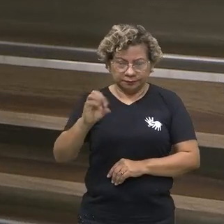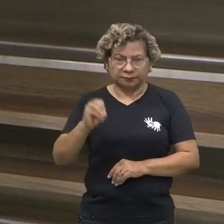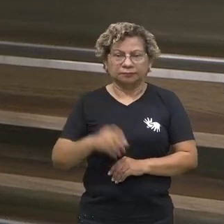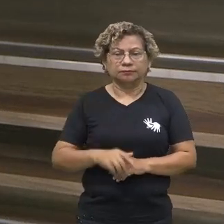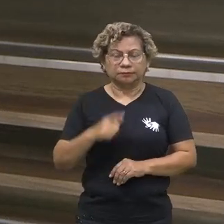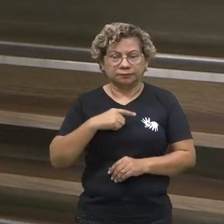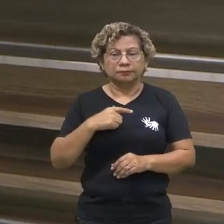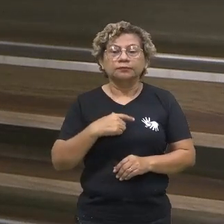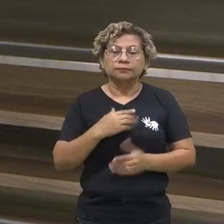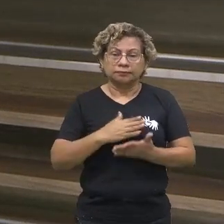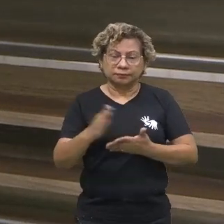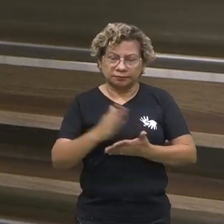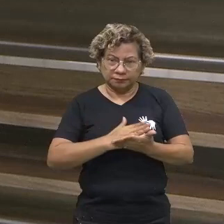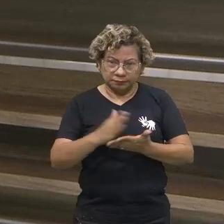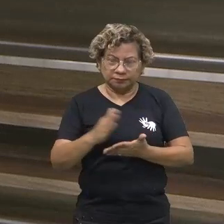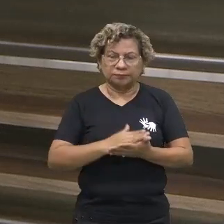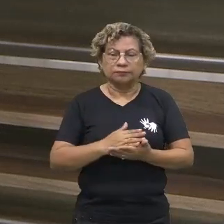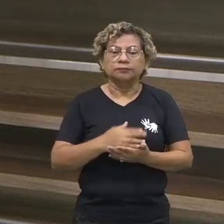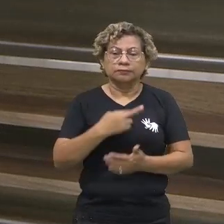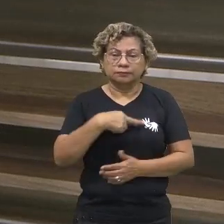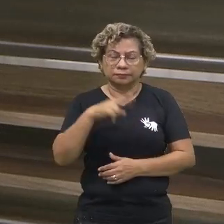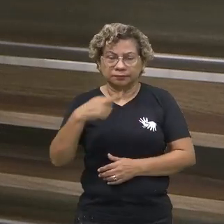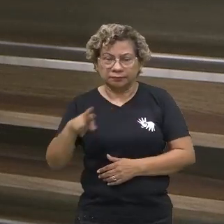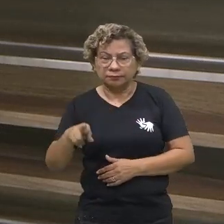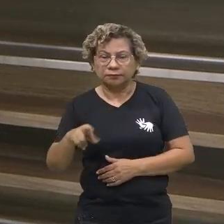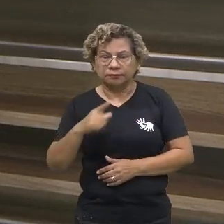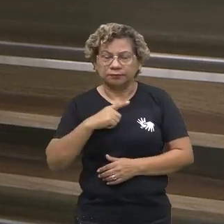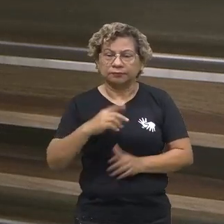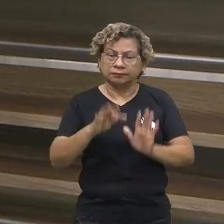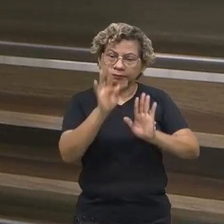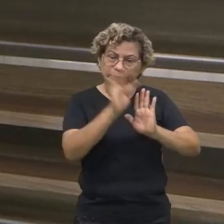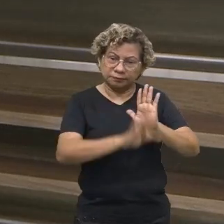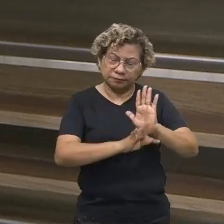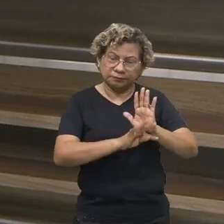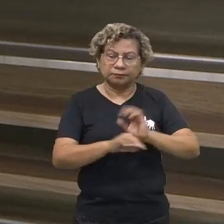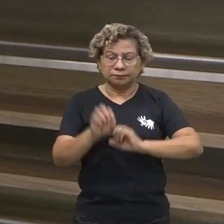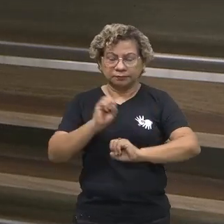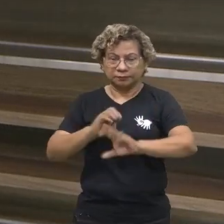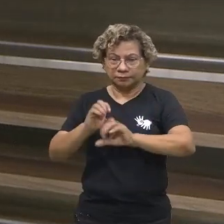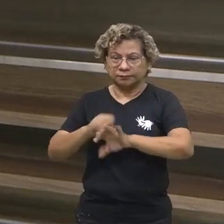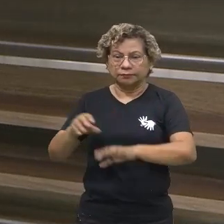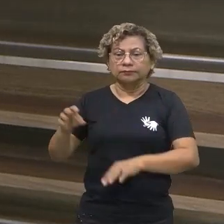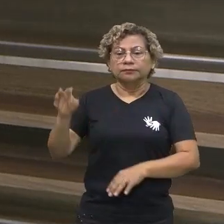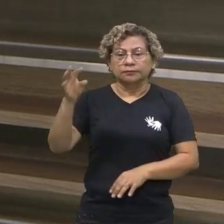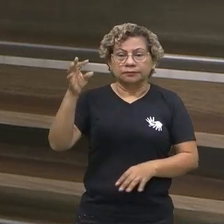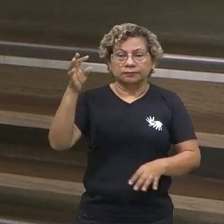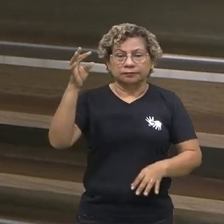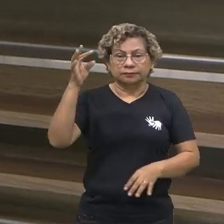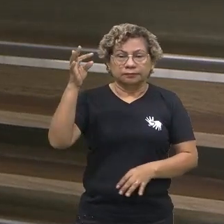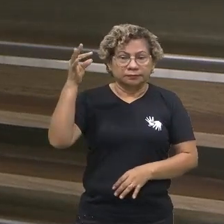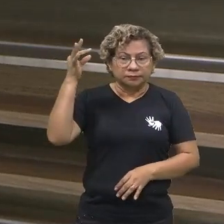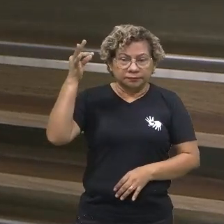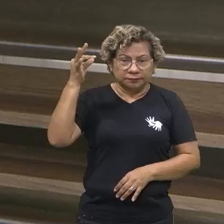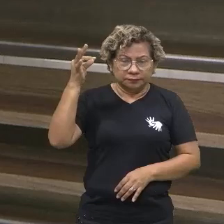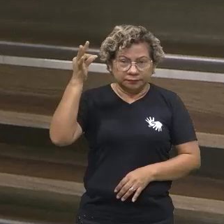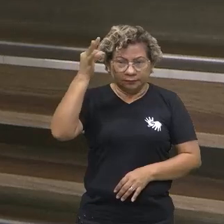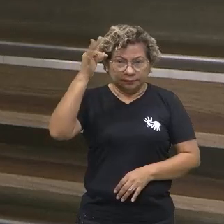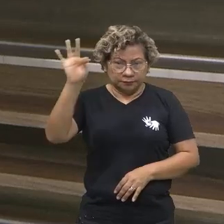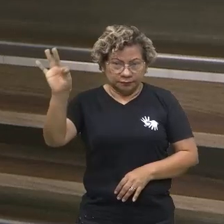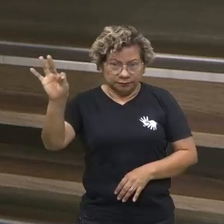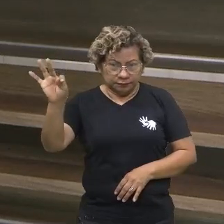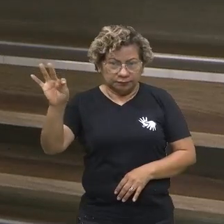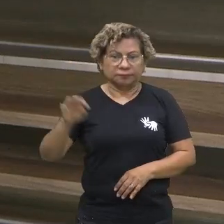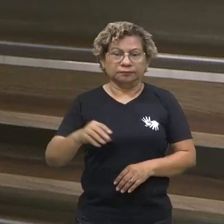textos que são sagrados e se transformam em textos e ensinamentos filosóficos, sociológicos,